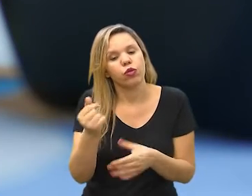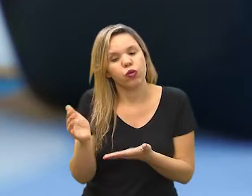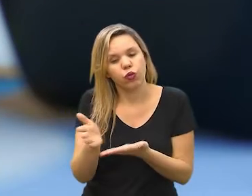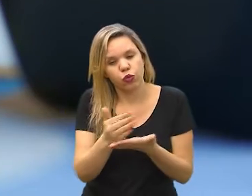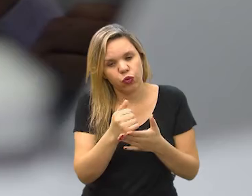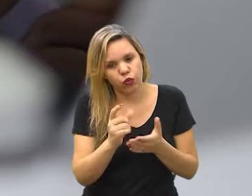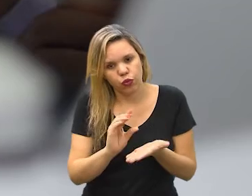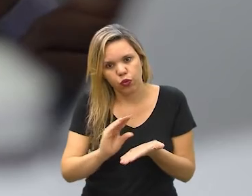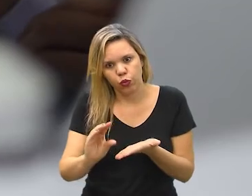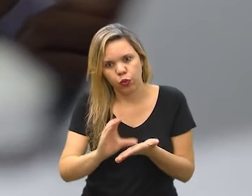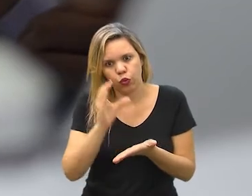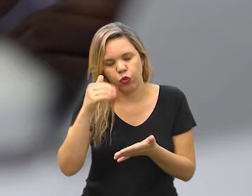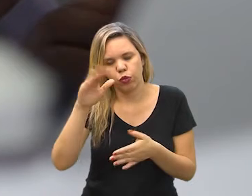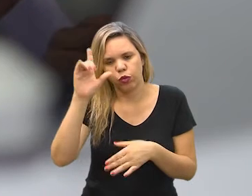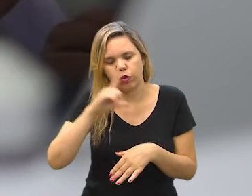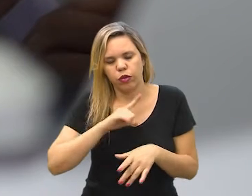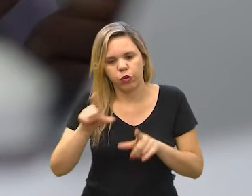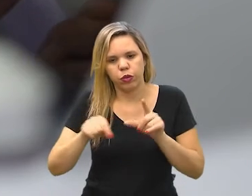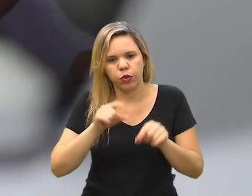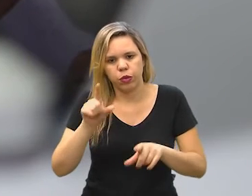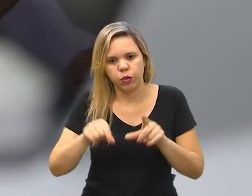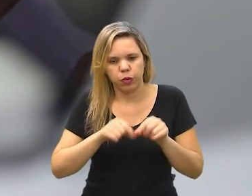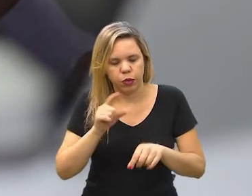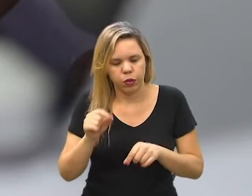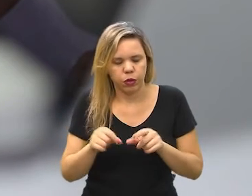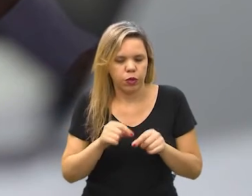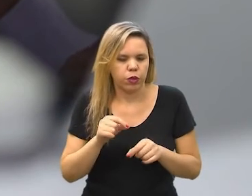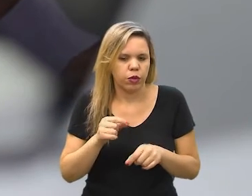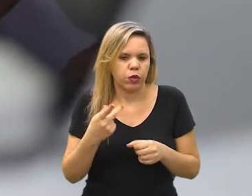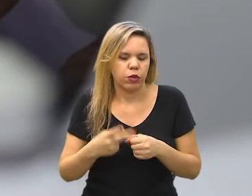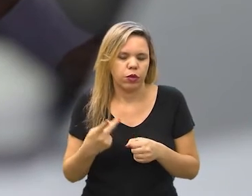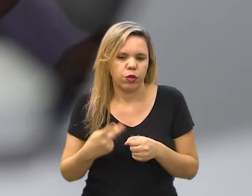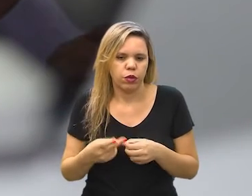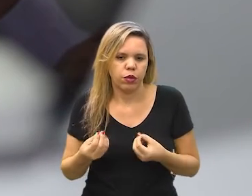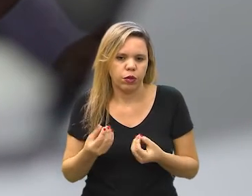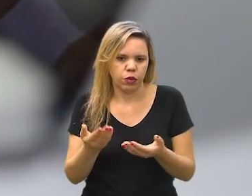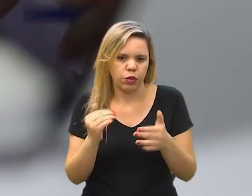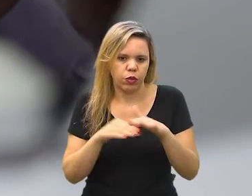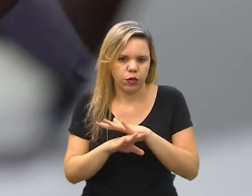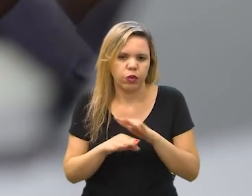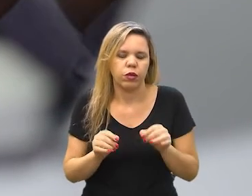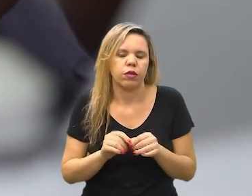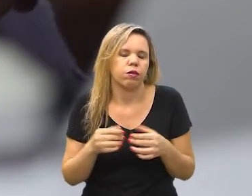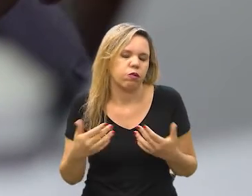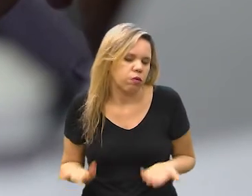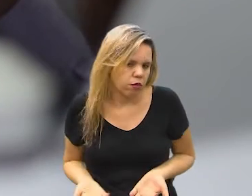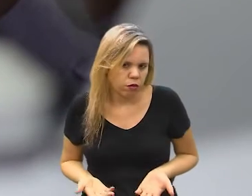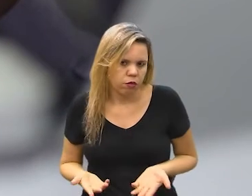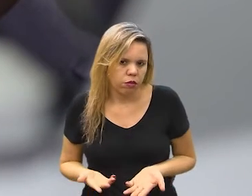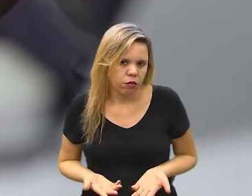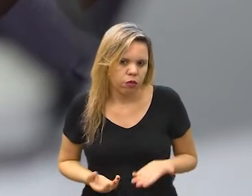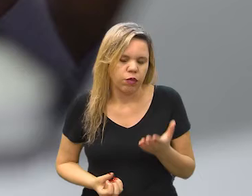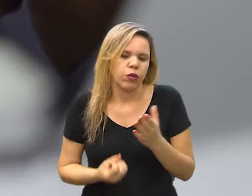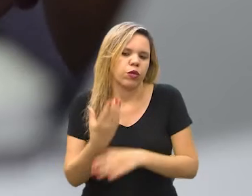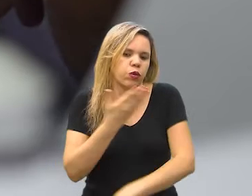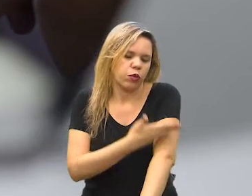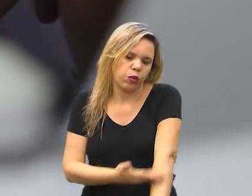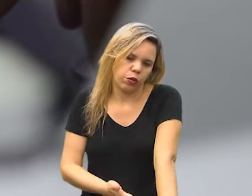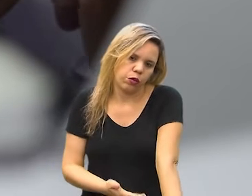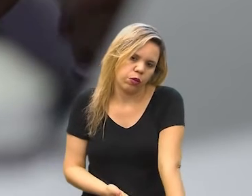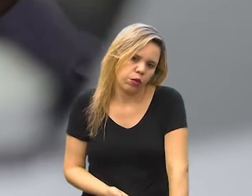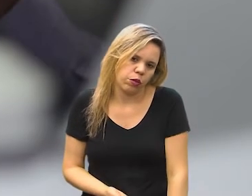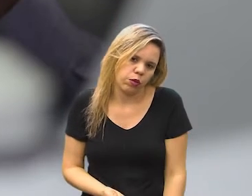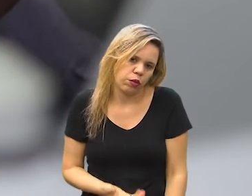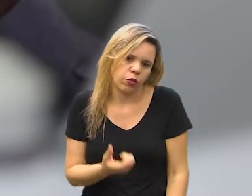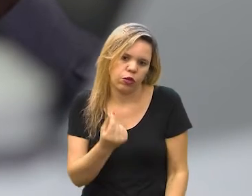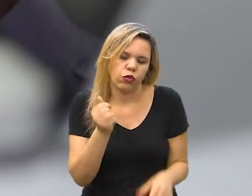valor maior, você tem mais opções de produtos para investir. Mas criar o hábito